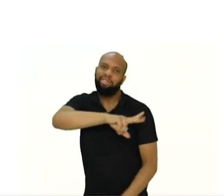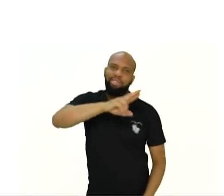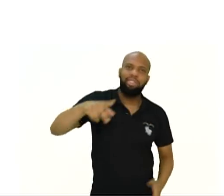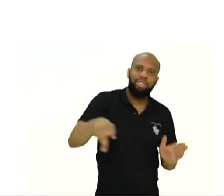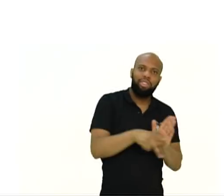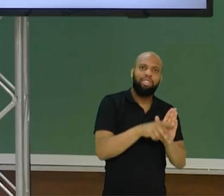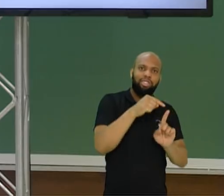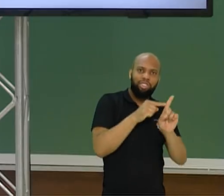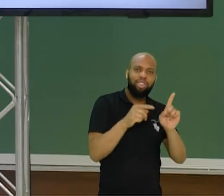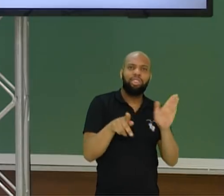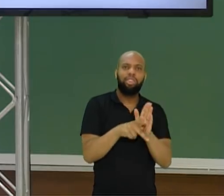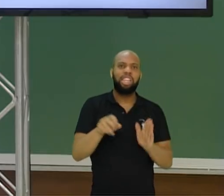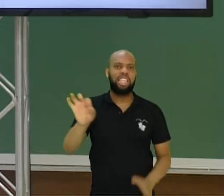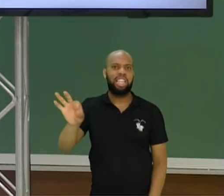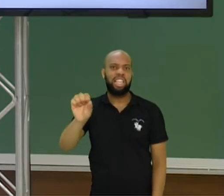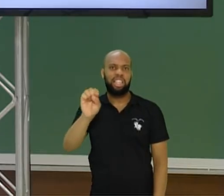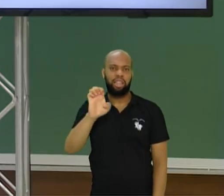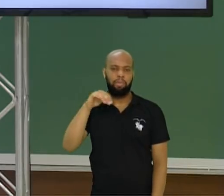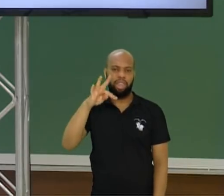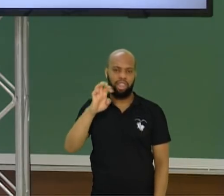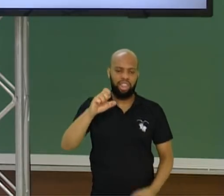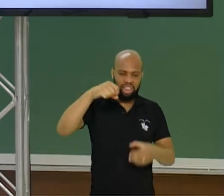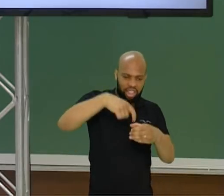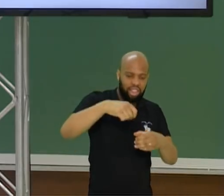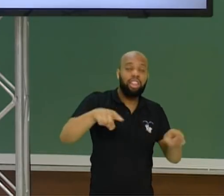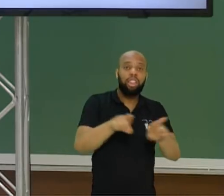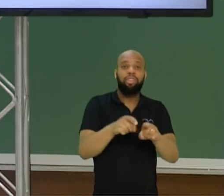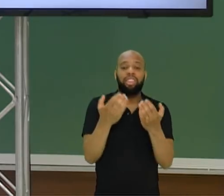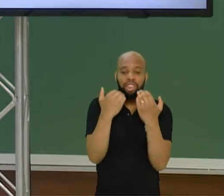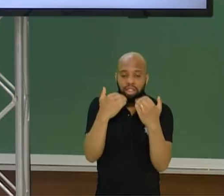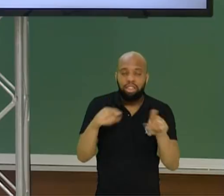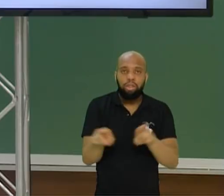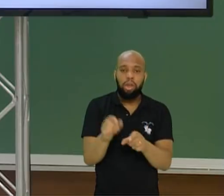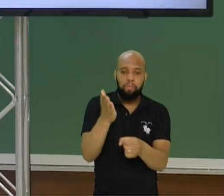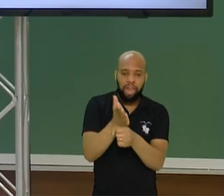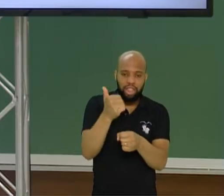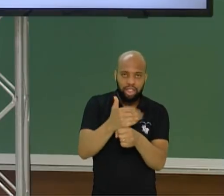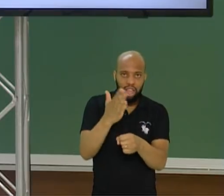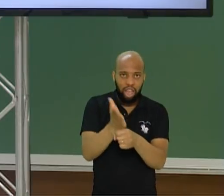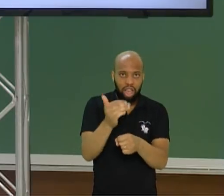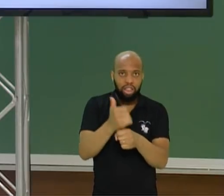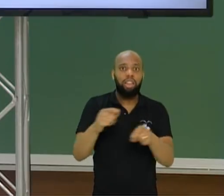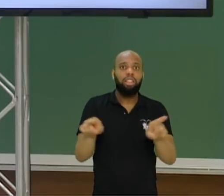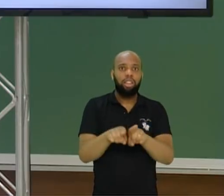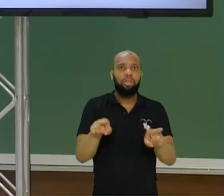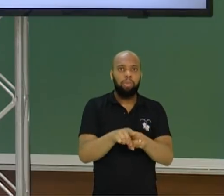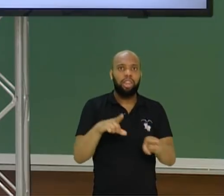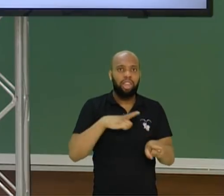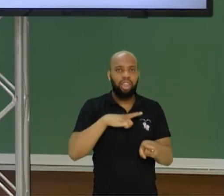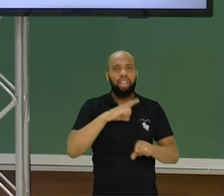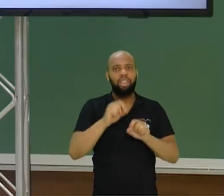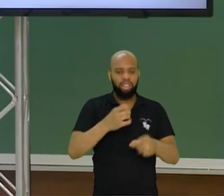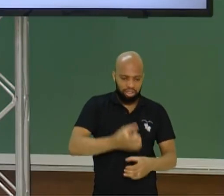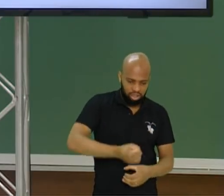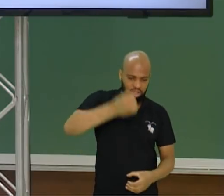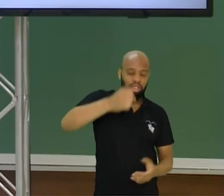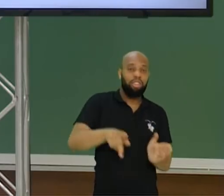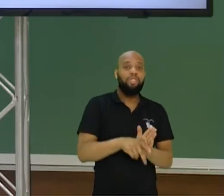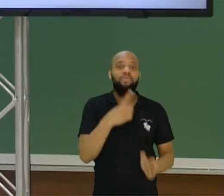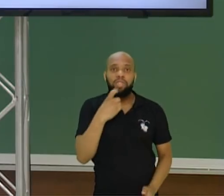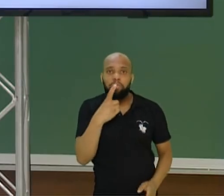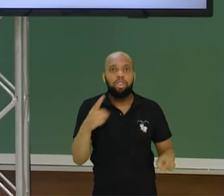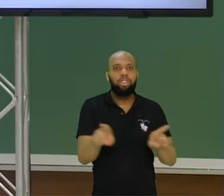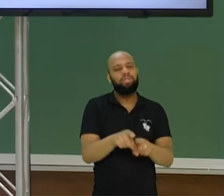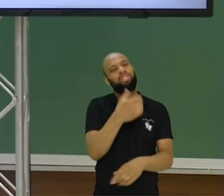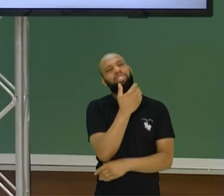cevada, linhaça. Vamos ter também milho, batata, beterraba, soja, árvores frutíferas, então, que